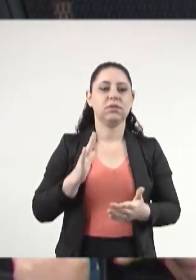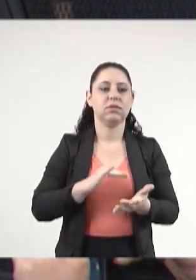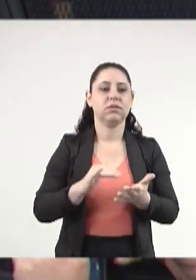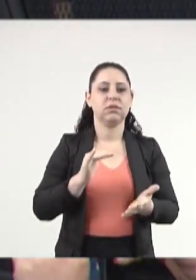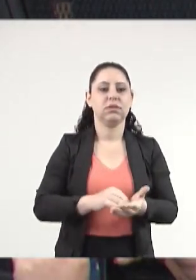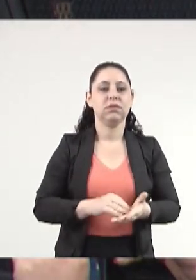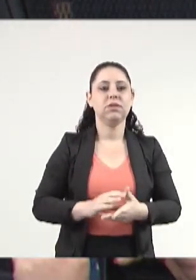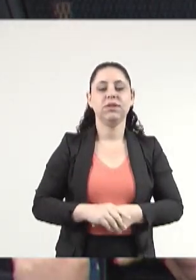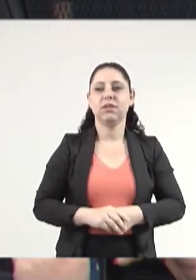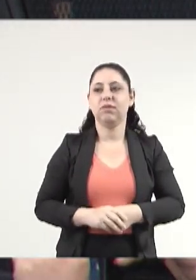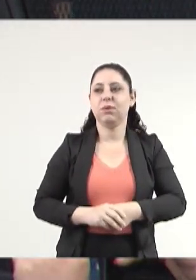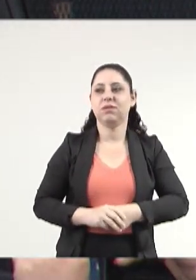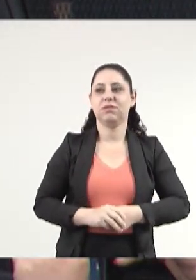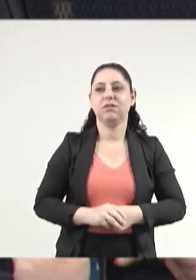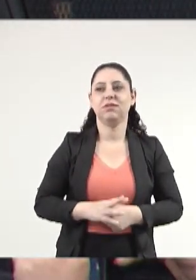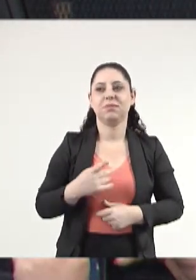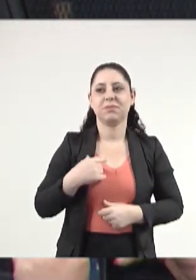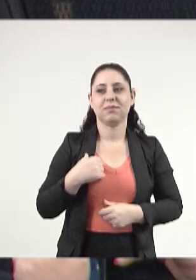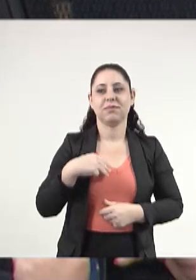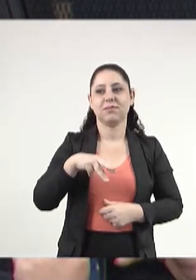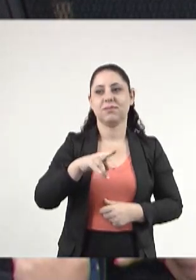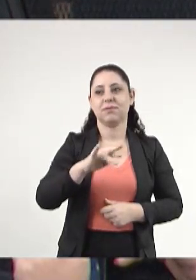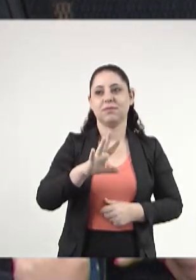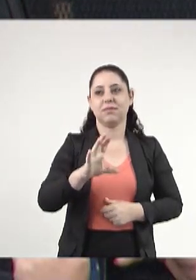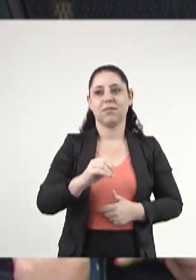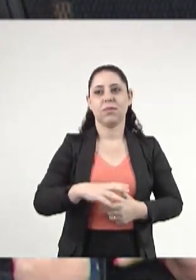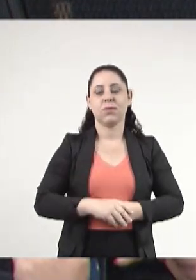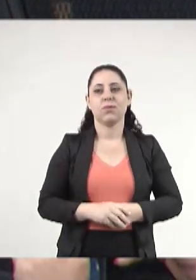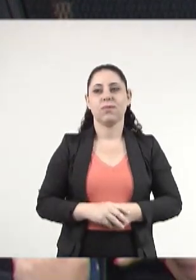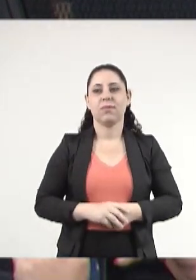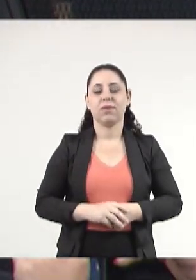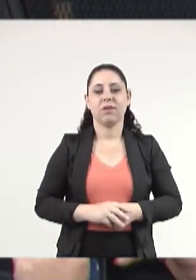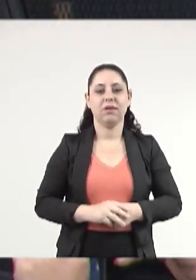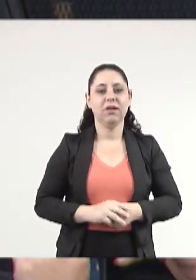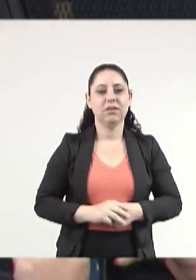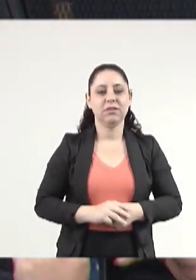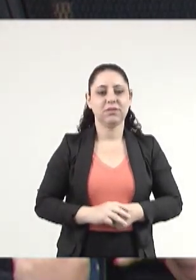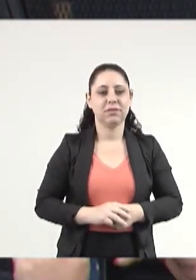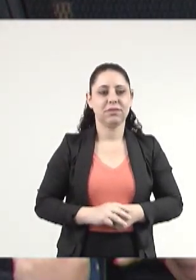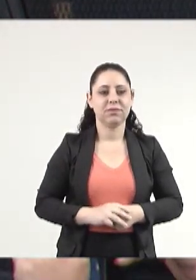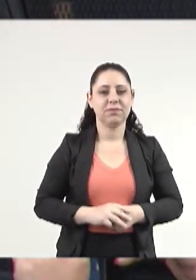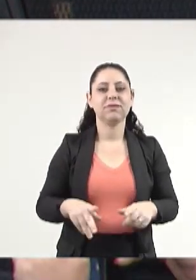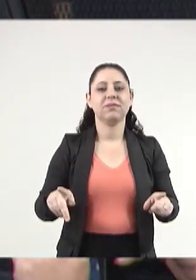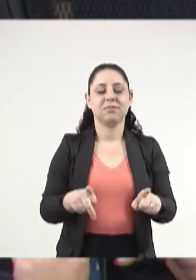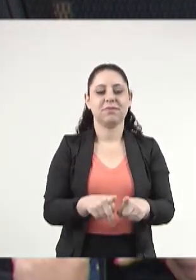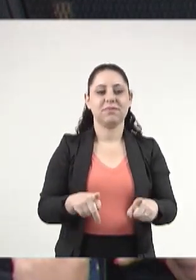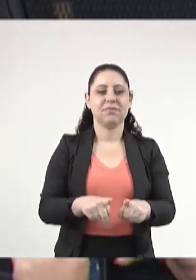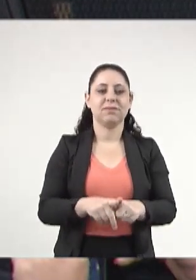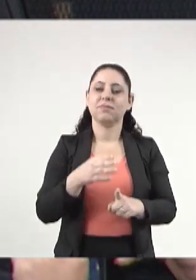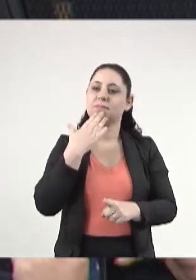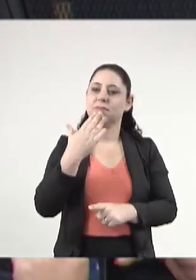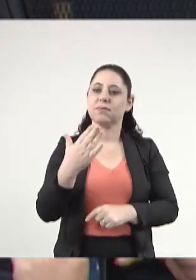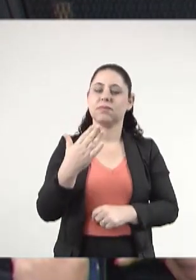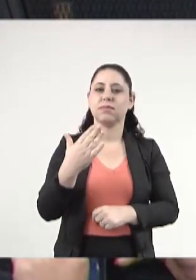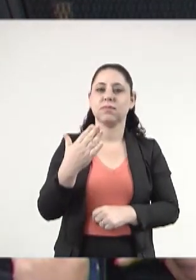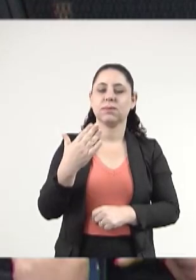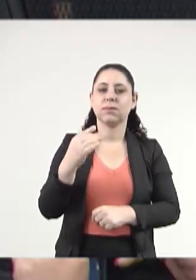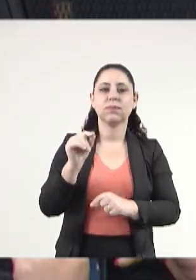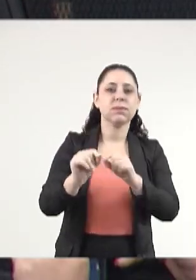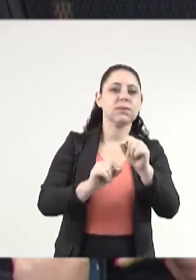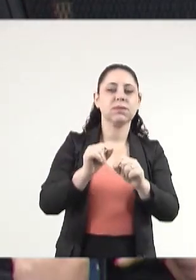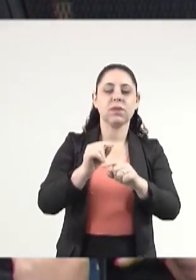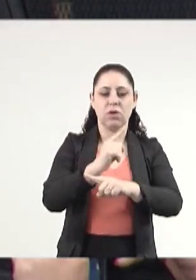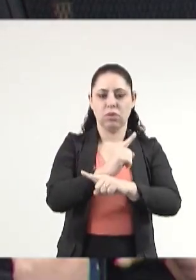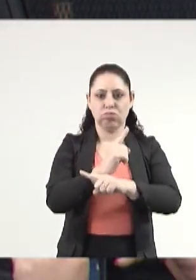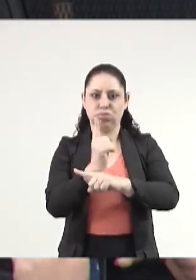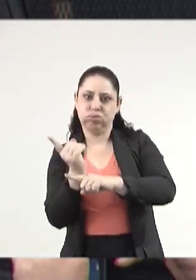secretário de Estado de Infraestrutura, e ao excelentíssimo senhor Mauro Azambuja Rondon, diretor-presidente da AGESUS, solicitando a implementação de redutor